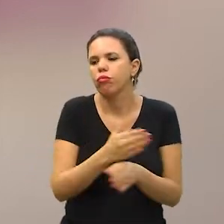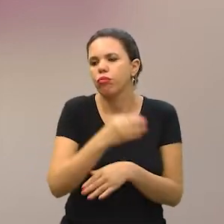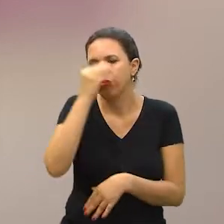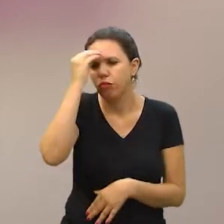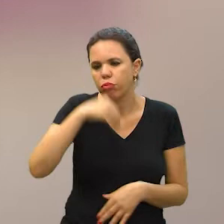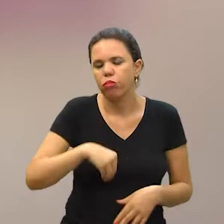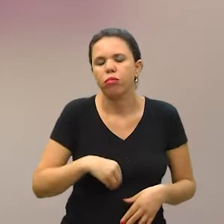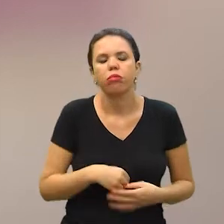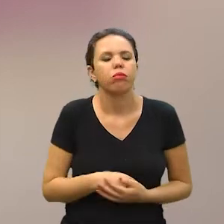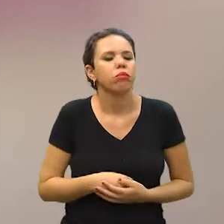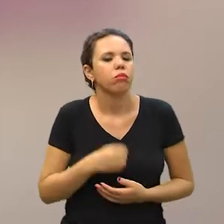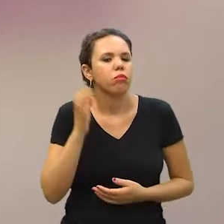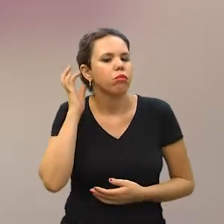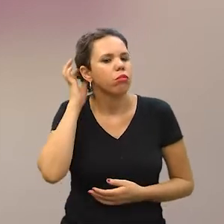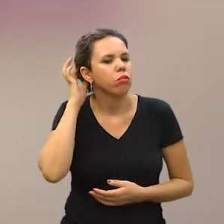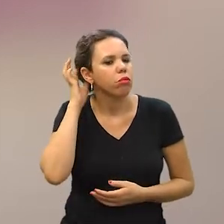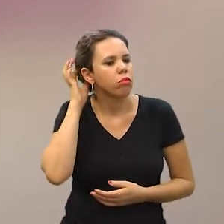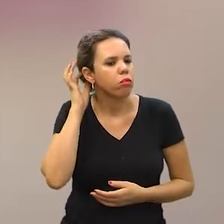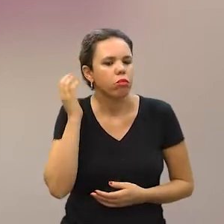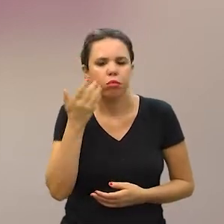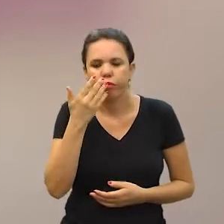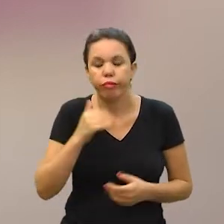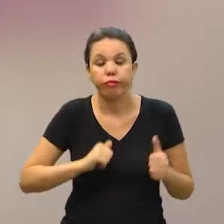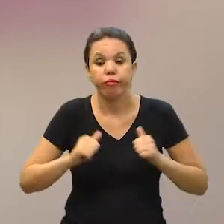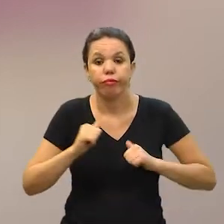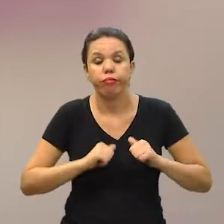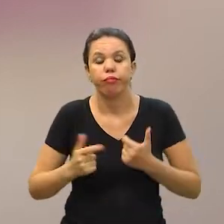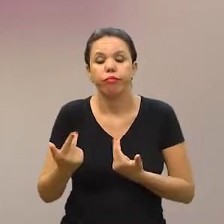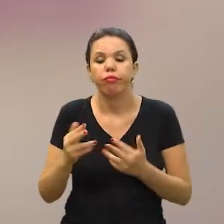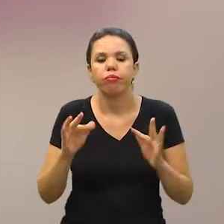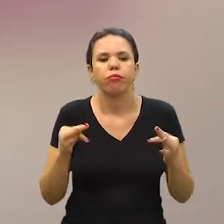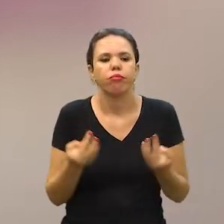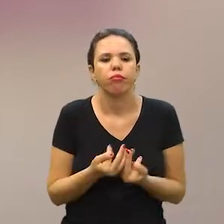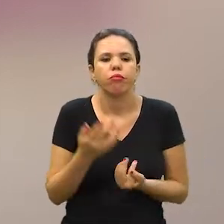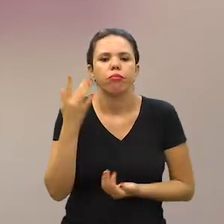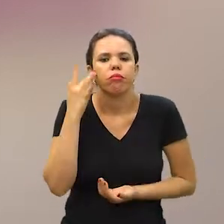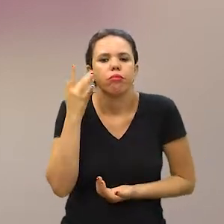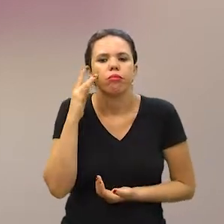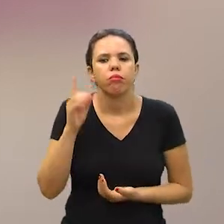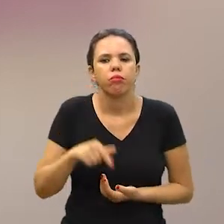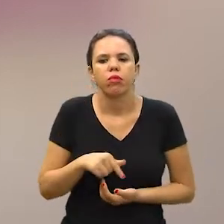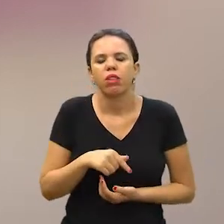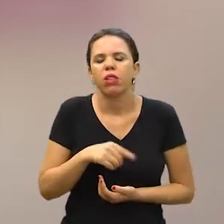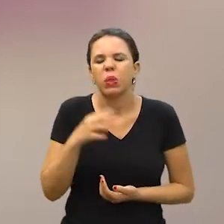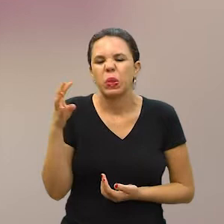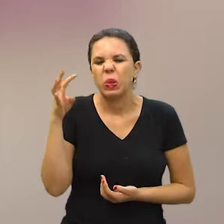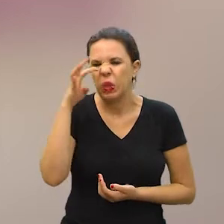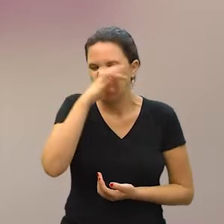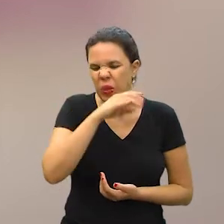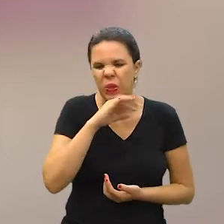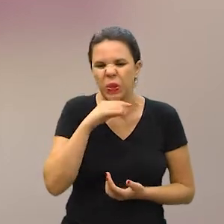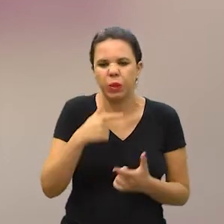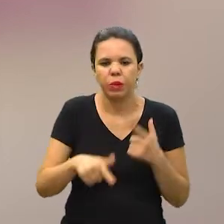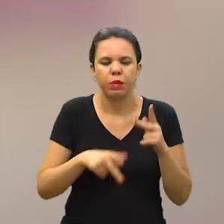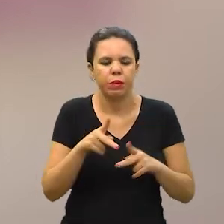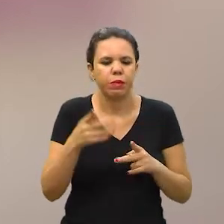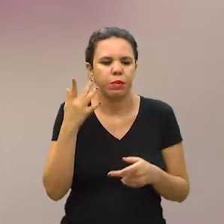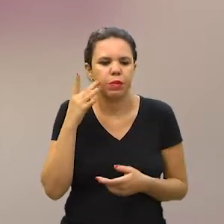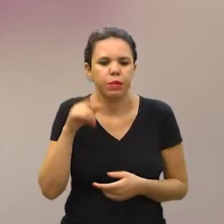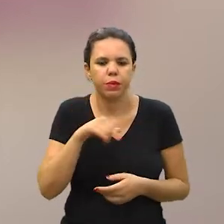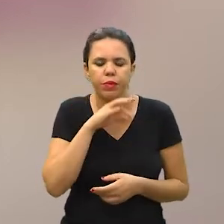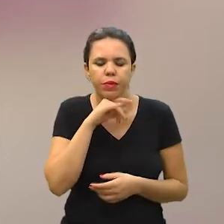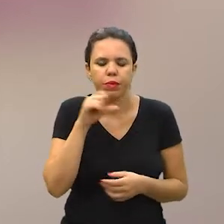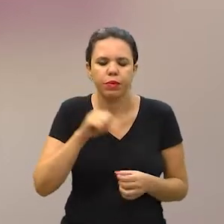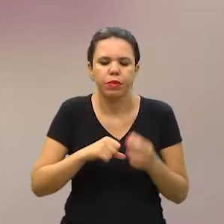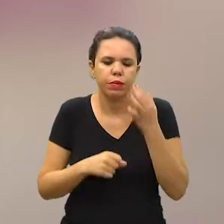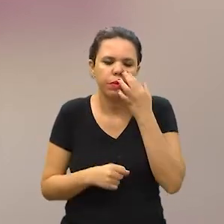dificuldade, né? E para a criança hiperativa também, né? Porque muitos pais acham que é malcriação, ou outras pessoas também acham